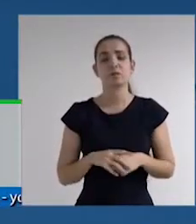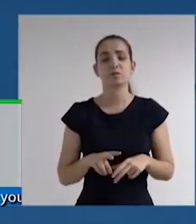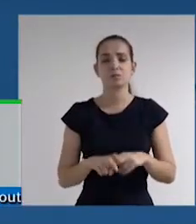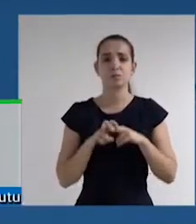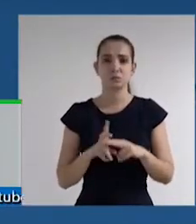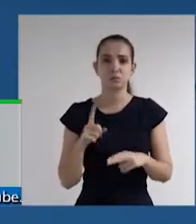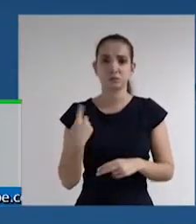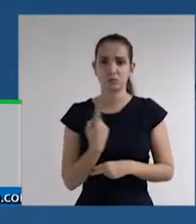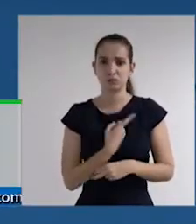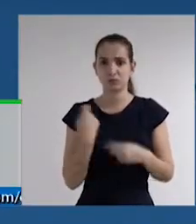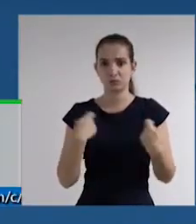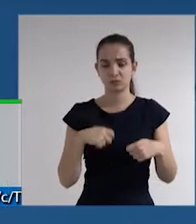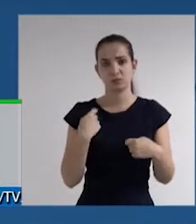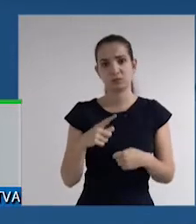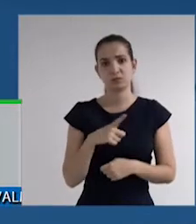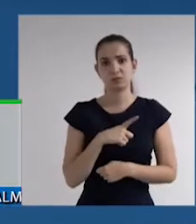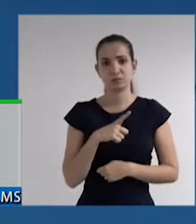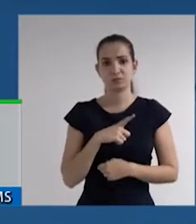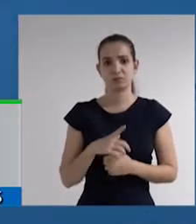ter essa